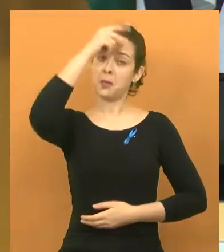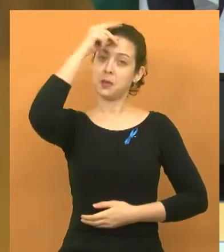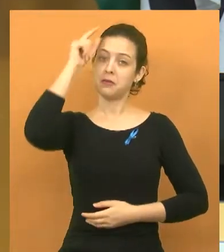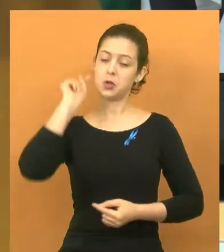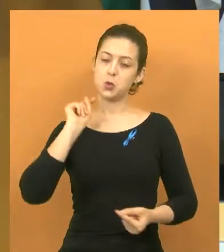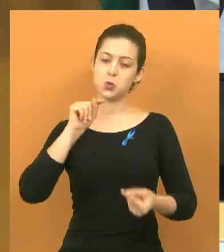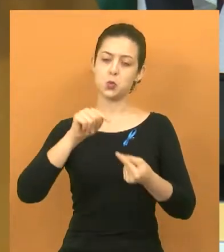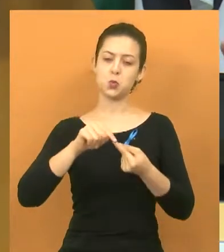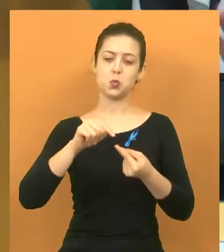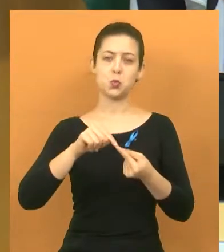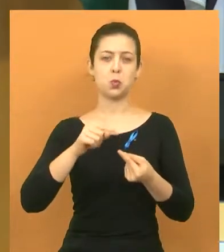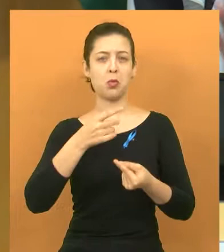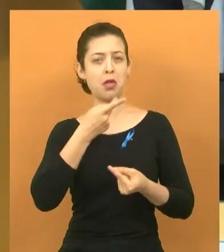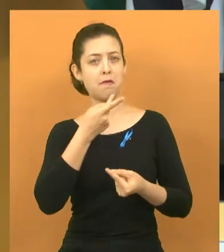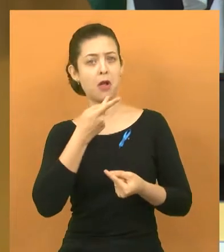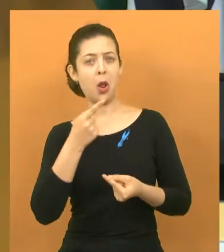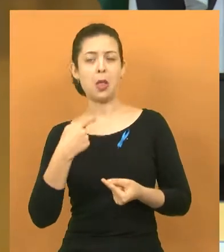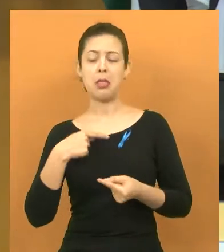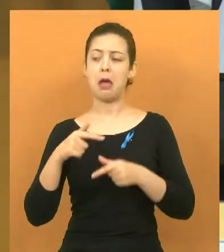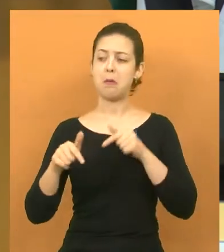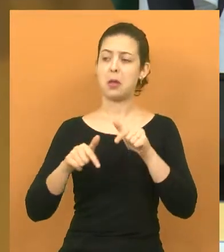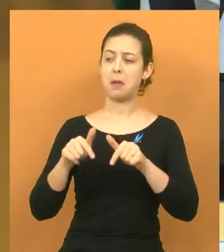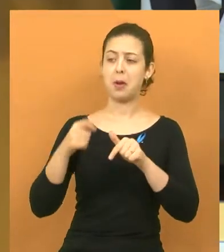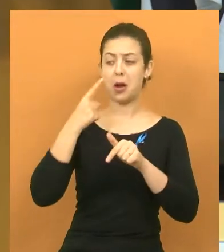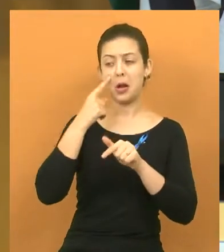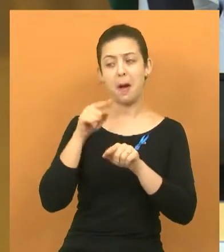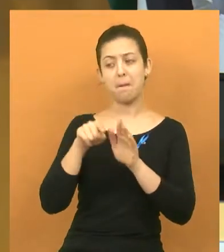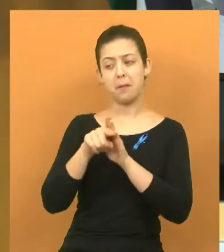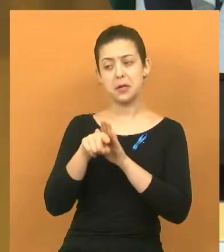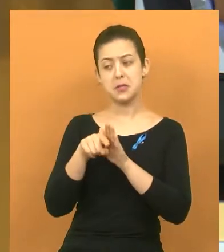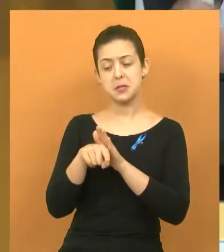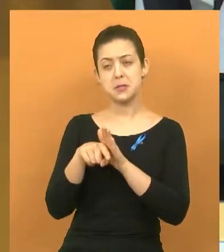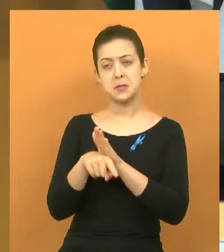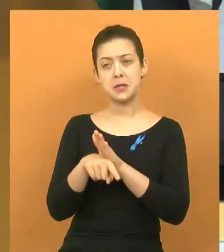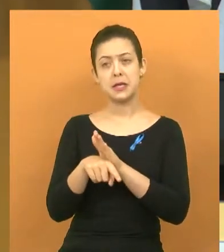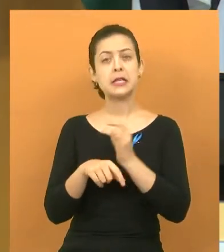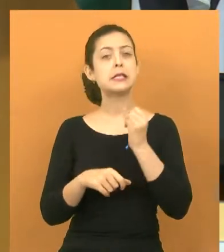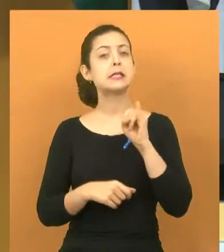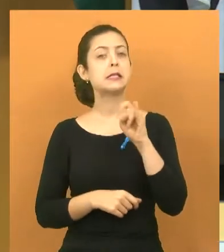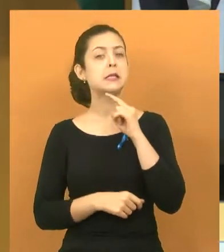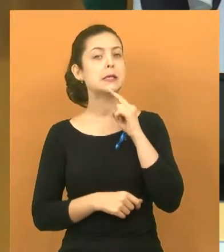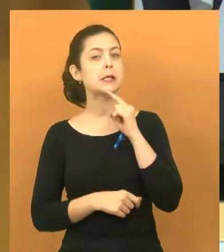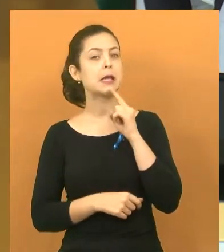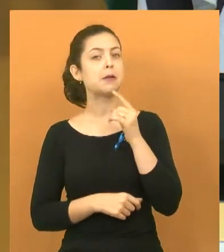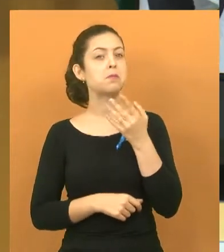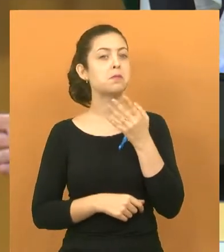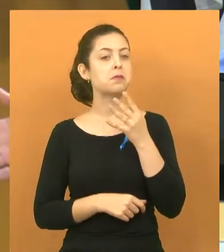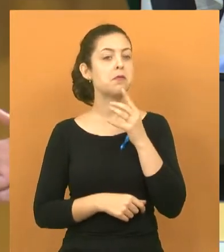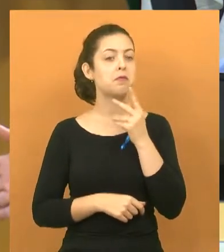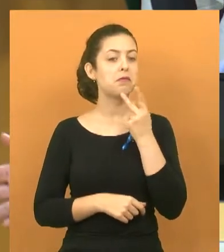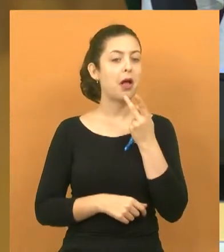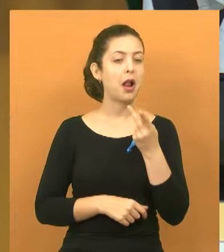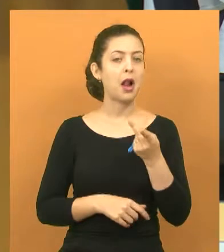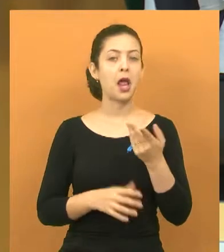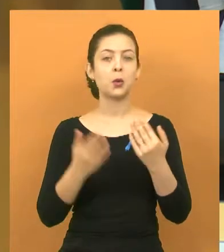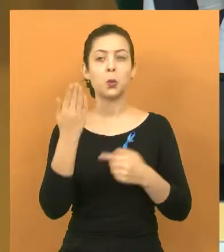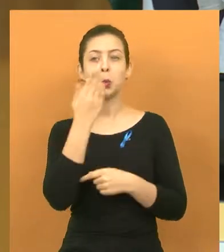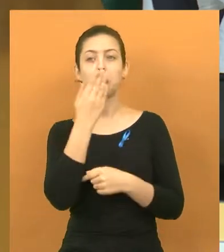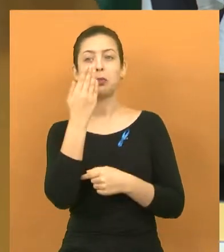coerente. Ele disse que está tomando as providências, tudo. Agora eu pergunto, e se ninguém tivesse comentado? Teria passado